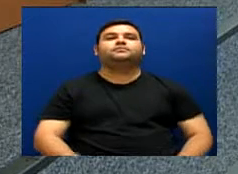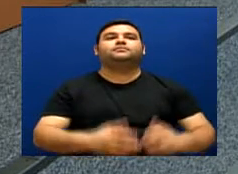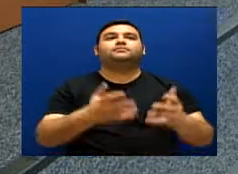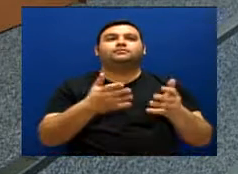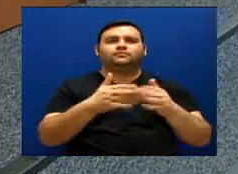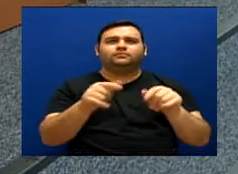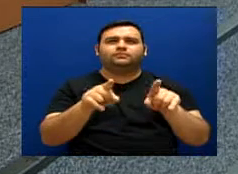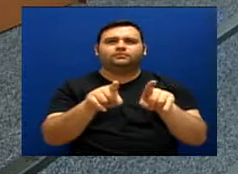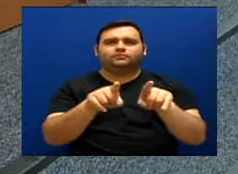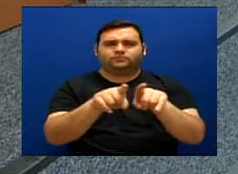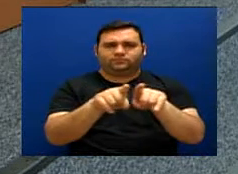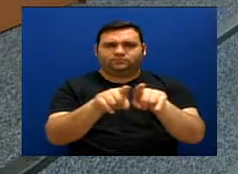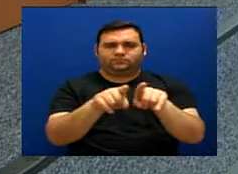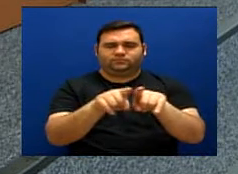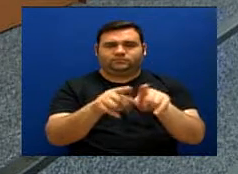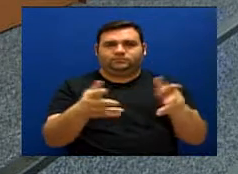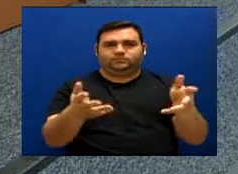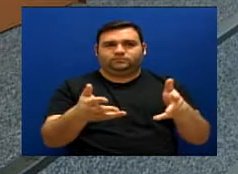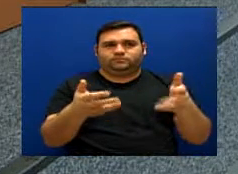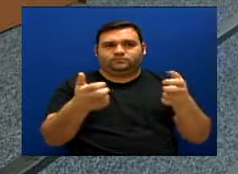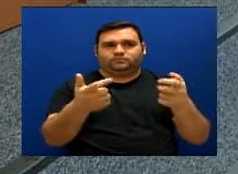Gostaria de colocar aí uma